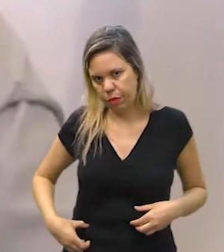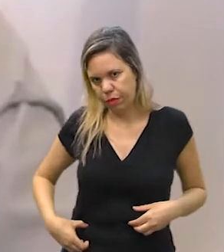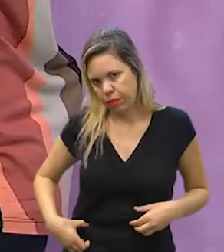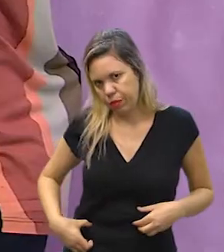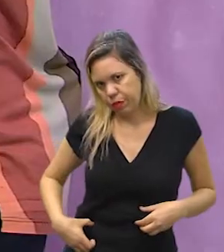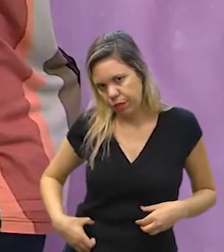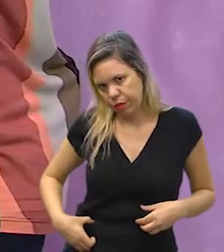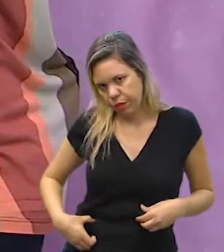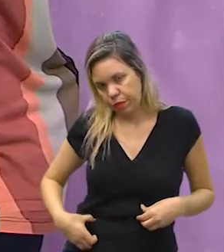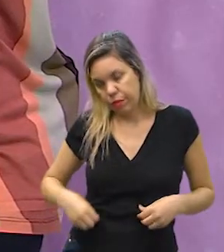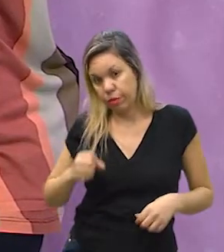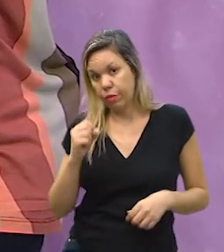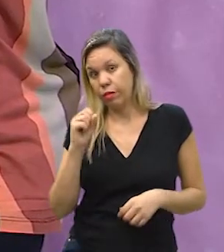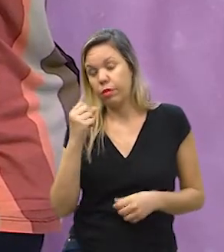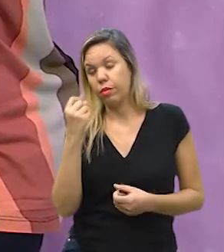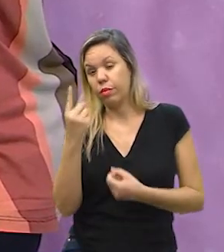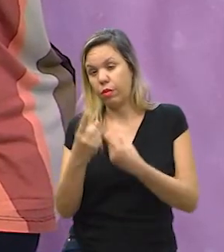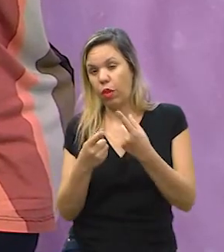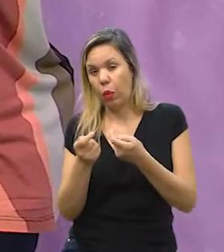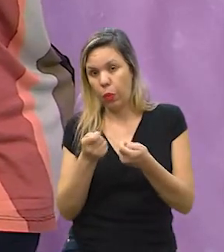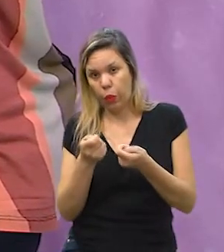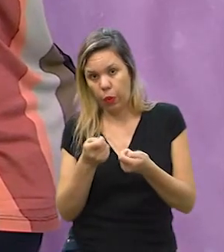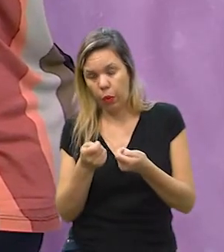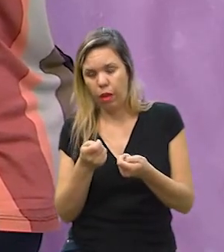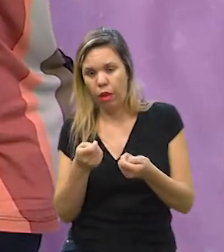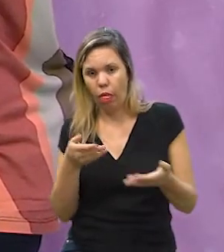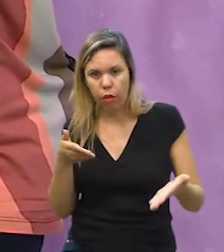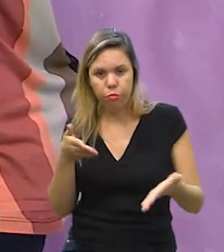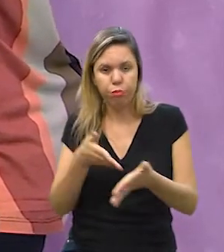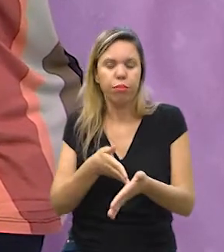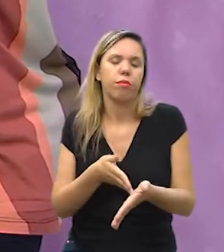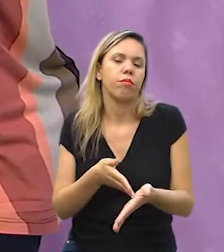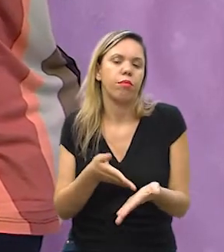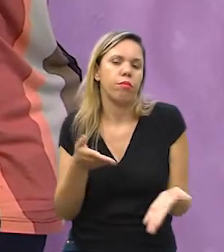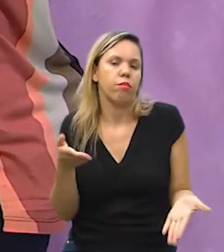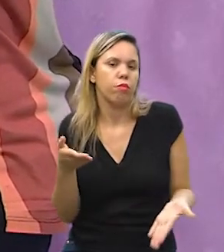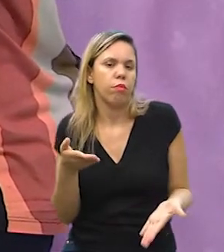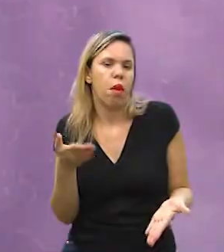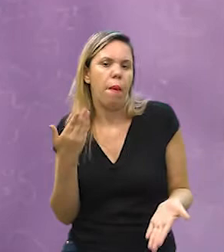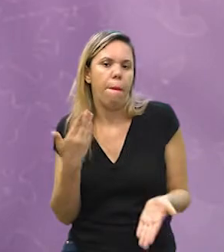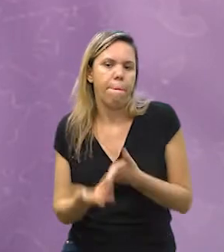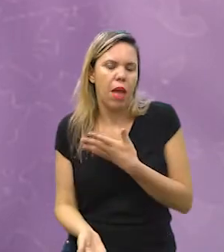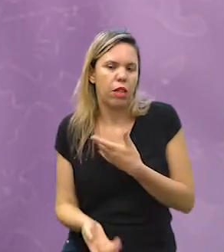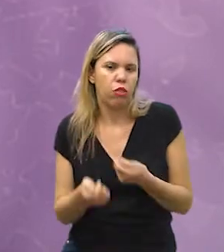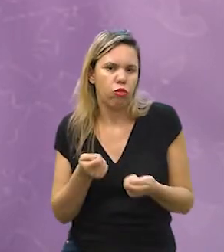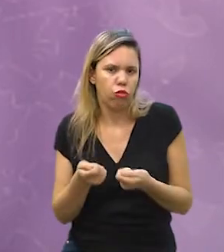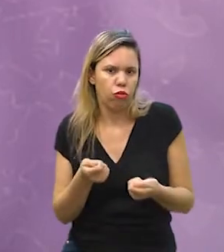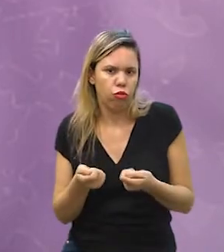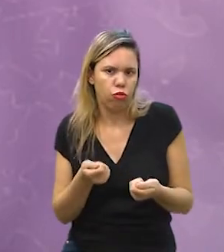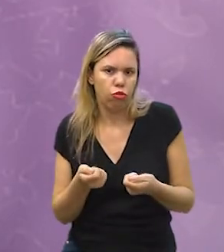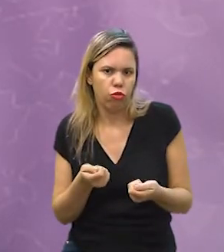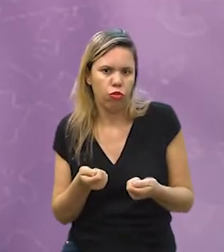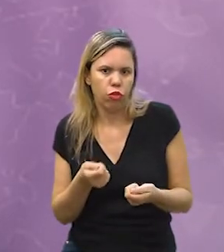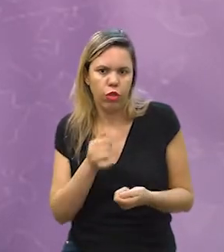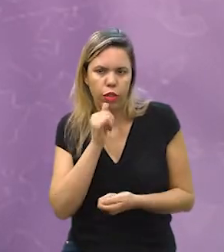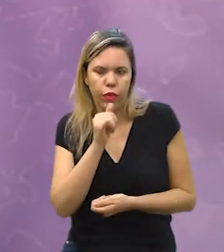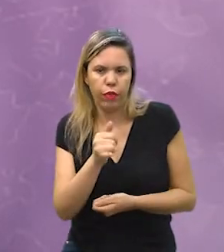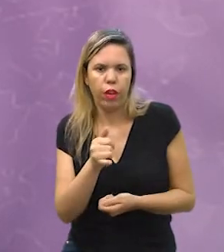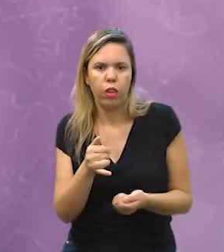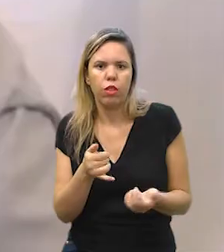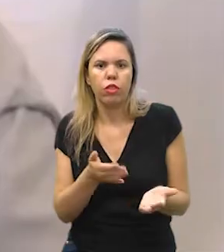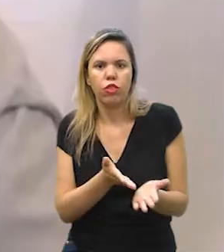Se por algum acaso esse equilíbrio é rompido, tá? Perde esse equilíbrio, a gente chama de